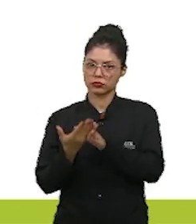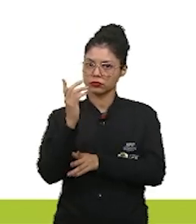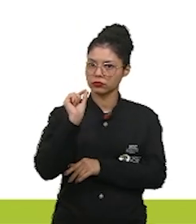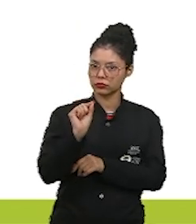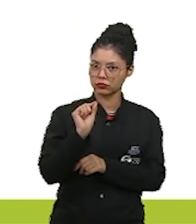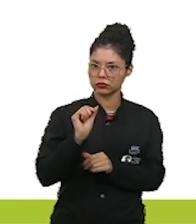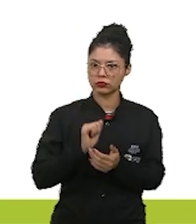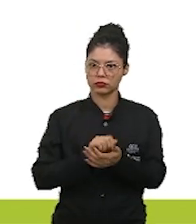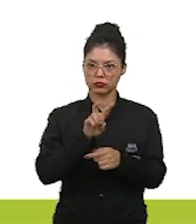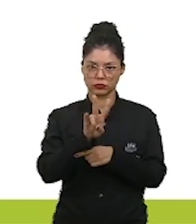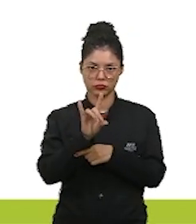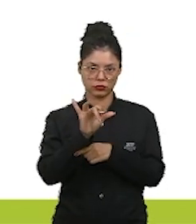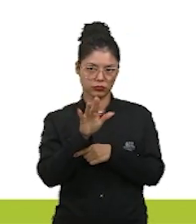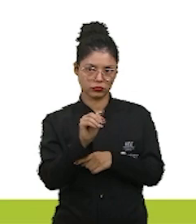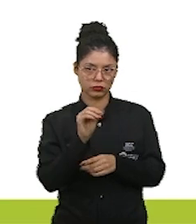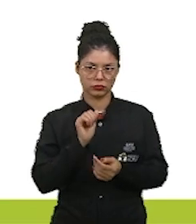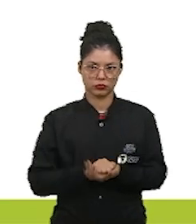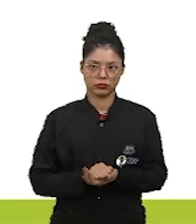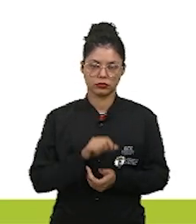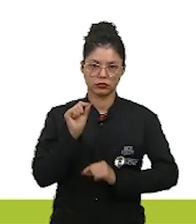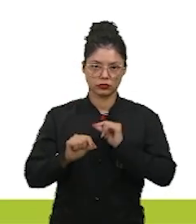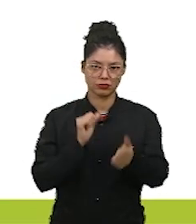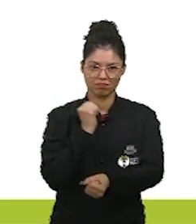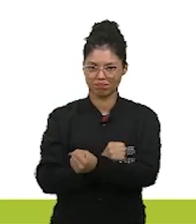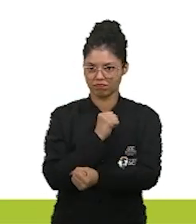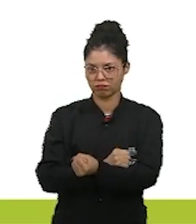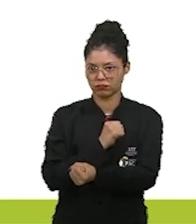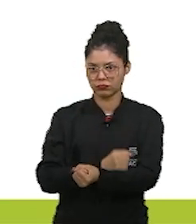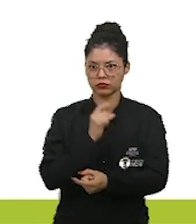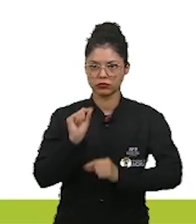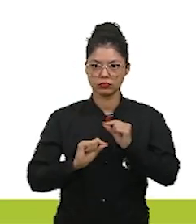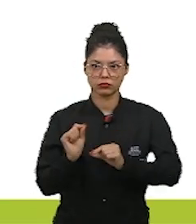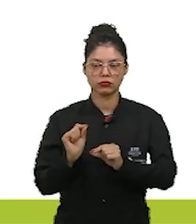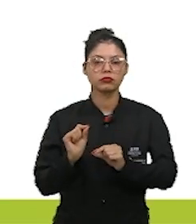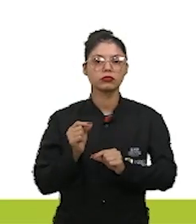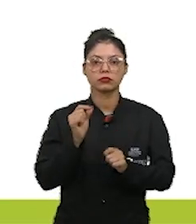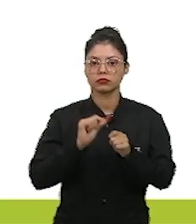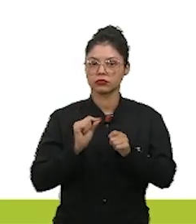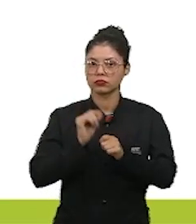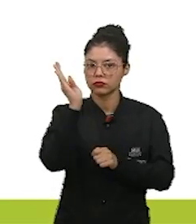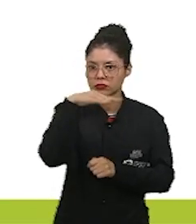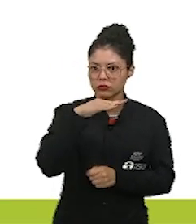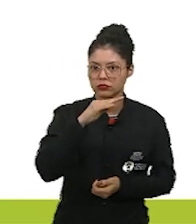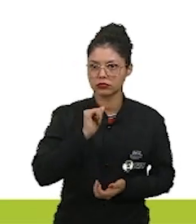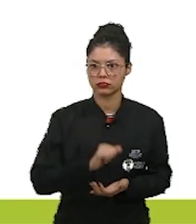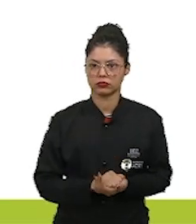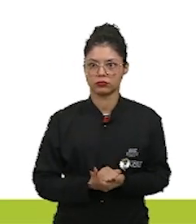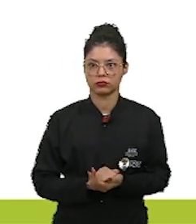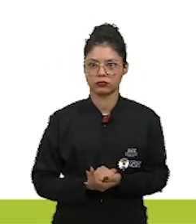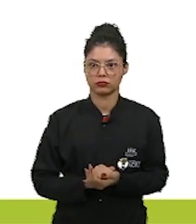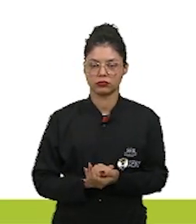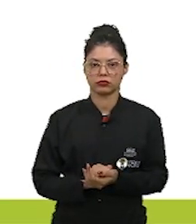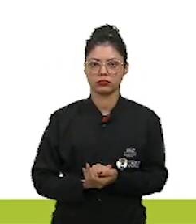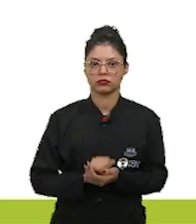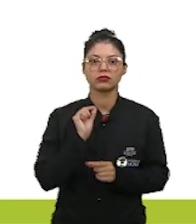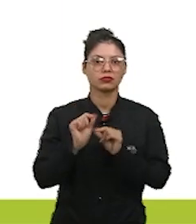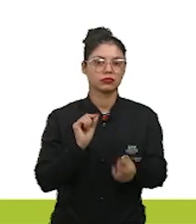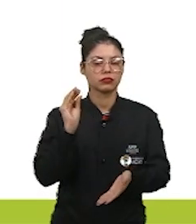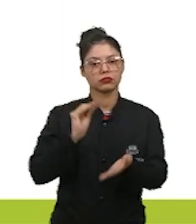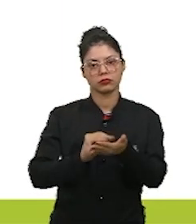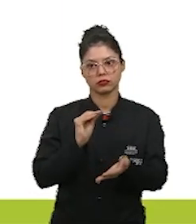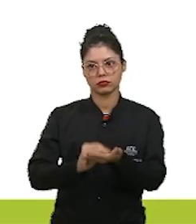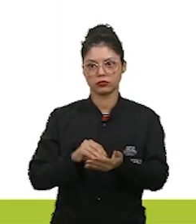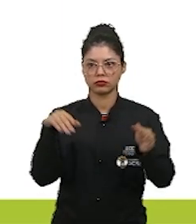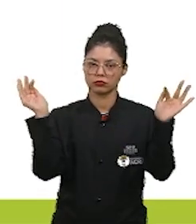quê? Vício. E o vício vai levar as pessoas a fazerem o quê? O mal. E o mal vai conduzir a gente a